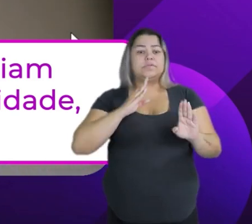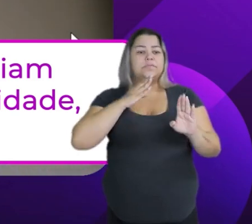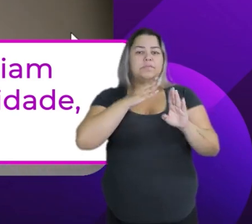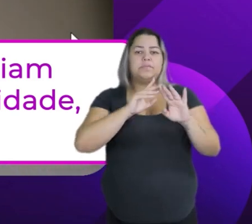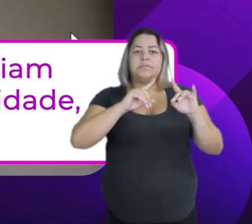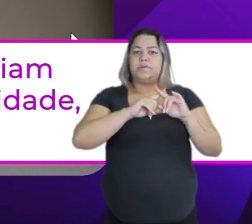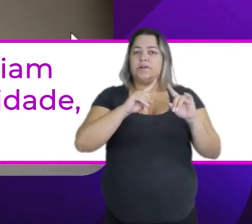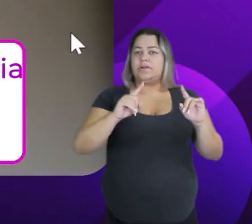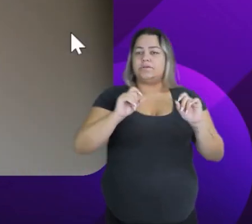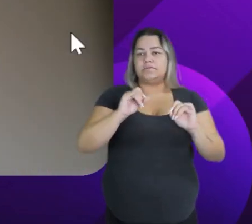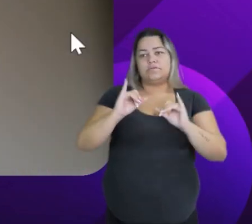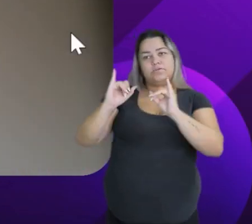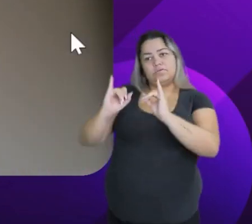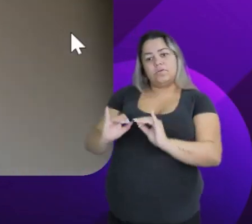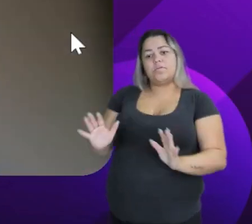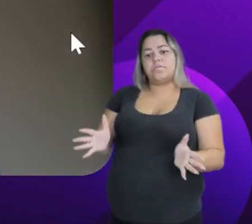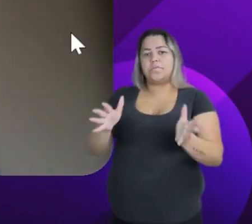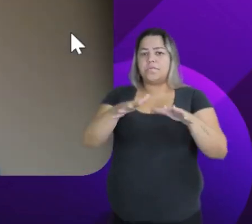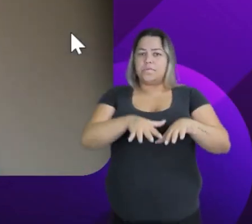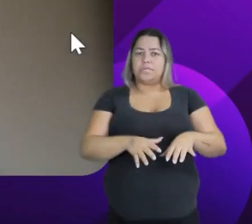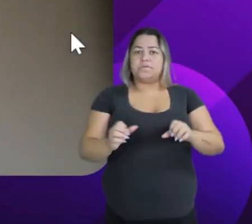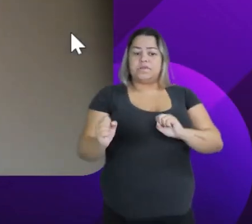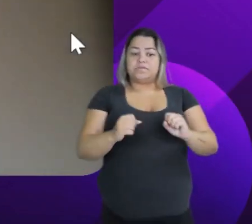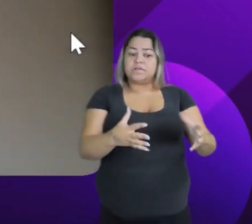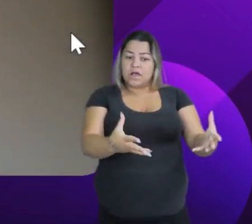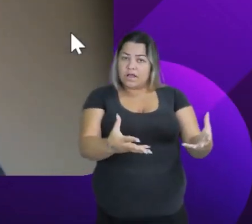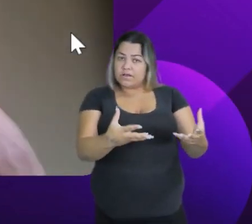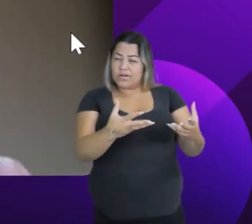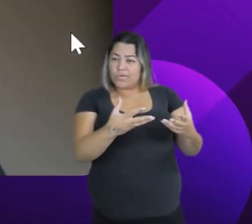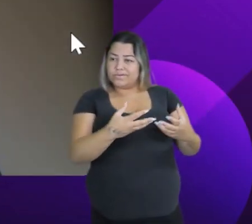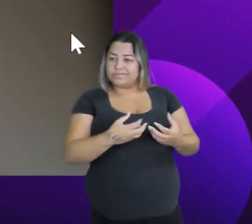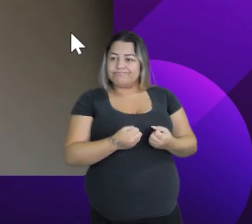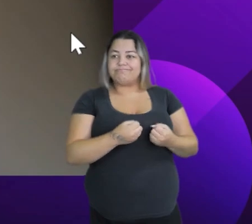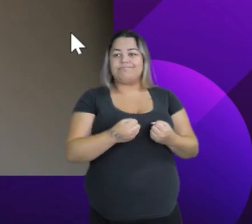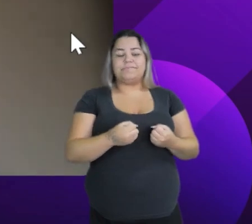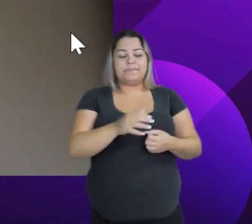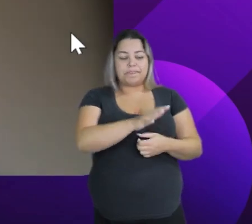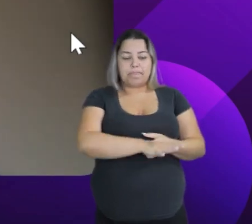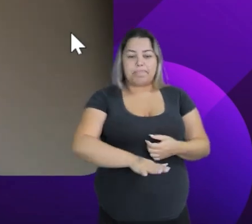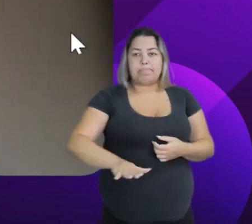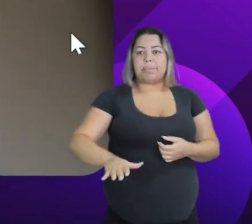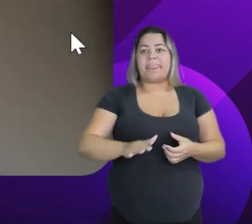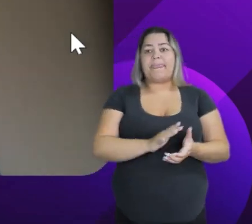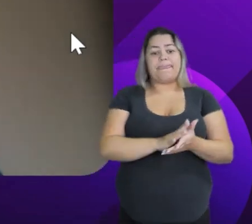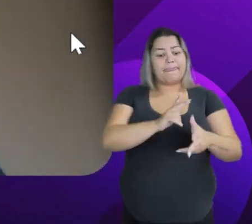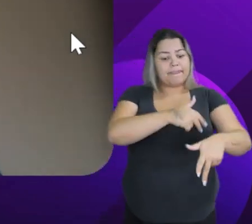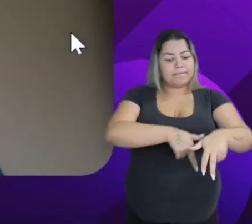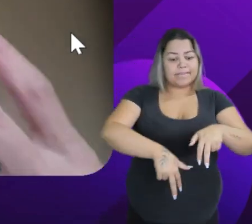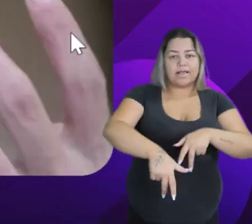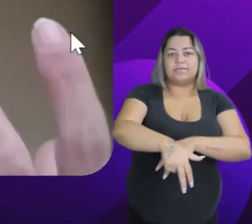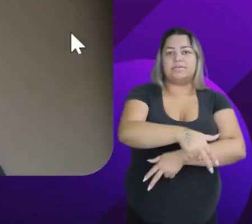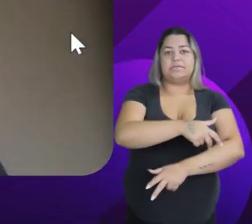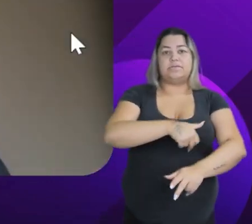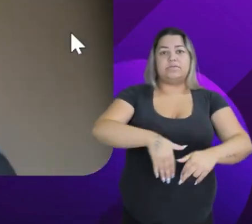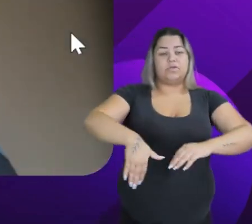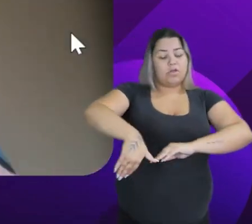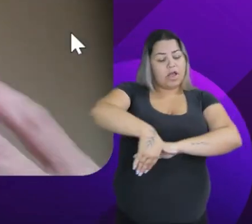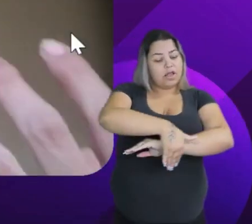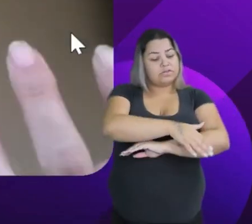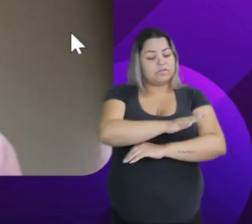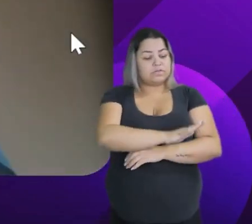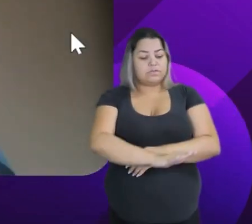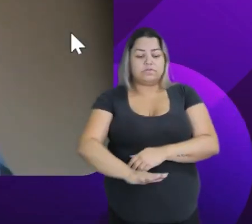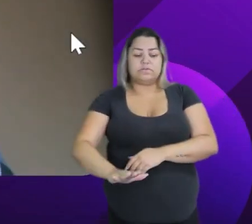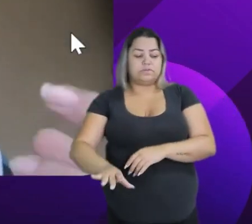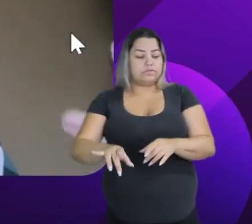sim um desenho inclusivo, que pudesse acolher crianças, né, que vão circular nessas ruas, né? Então, essas crianças, a partir